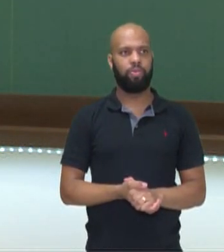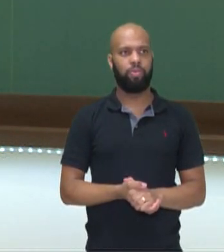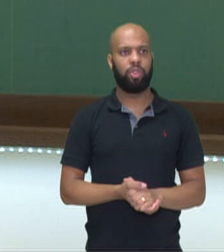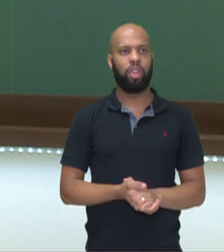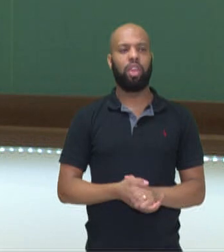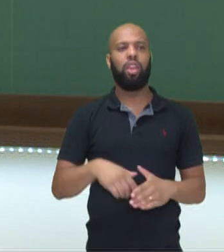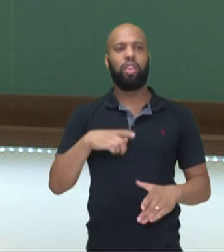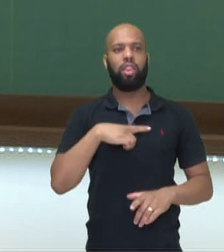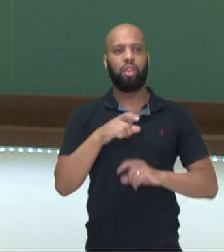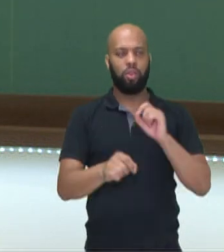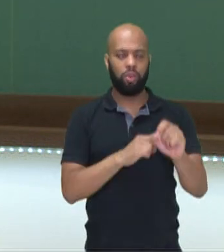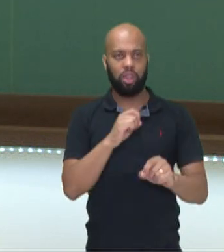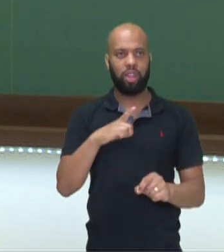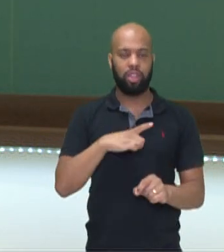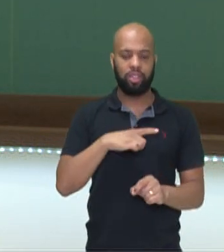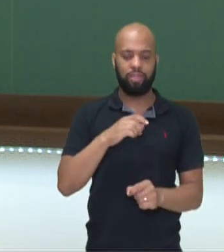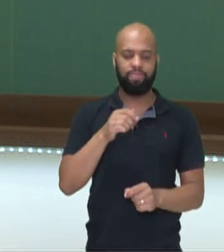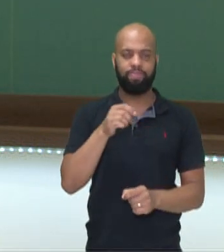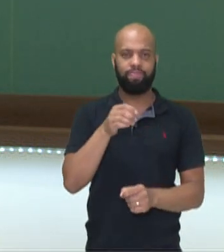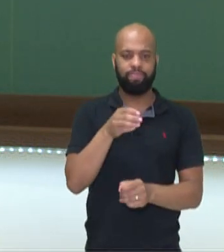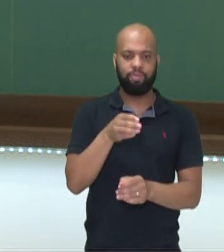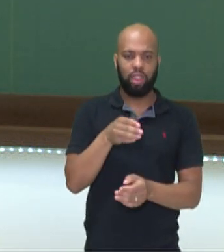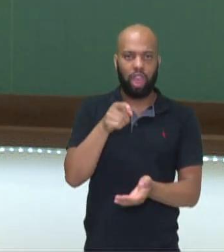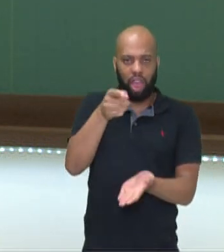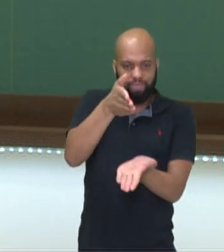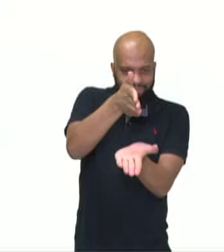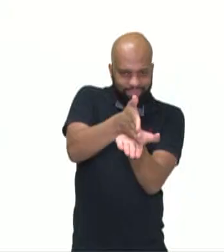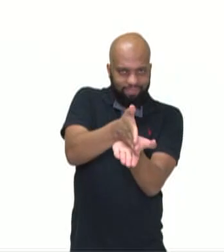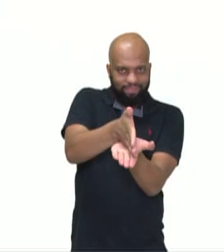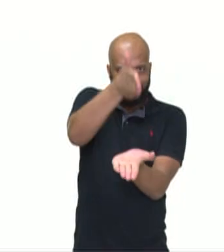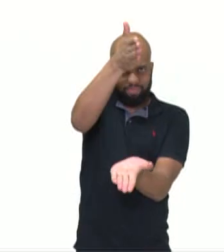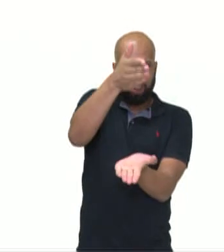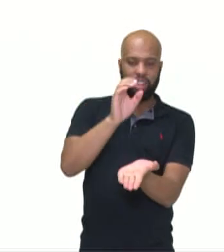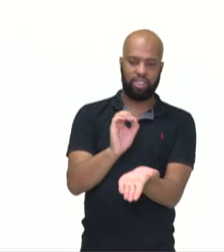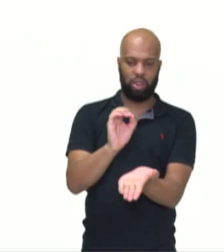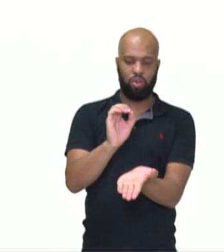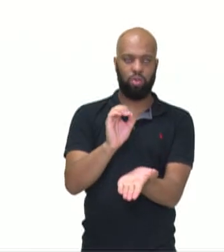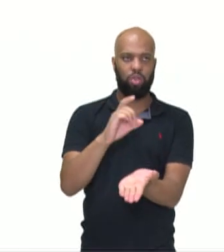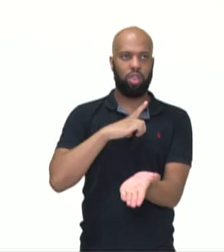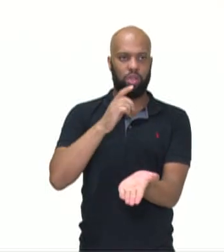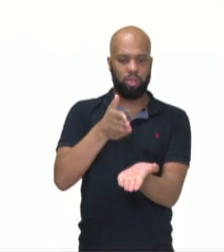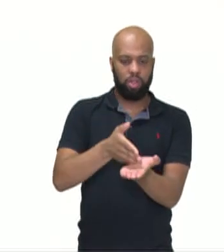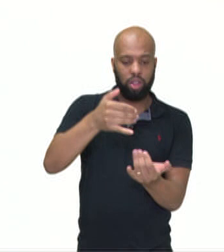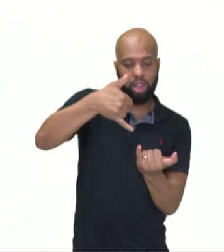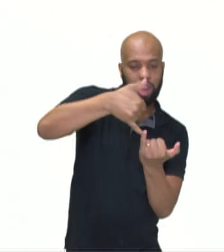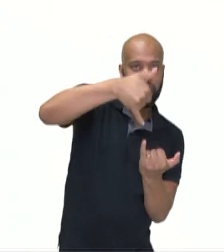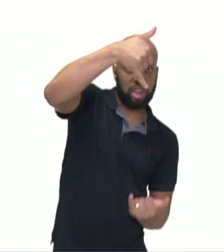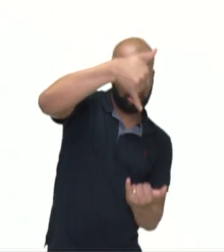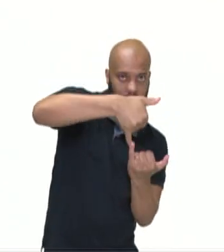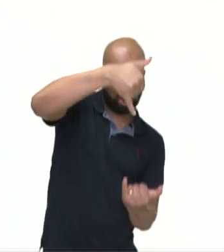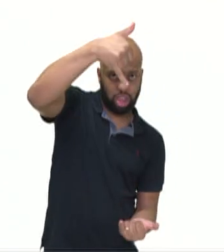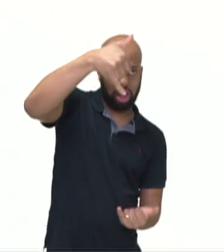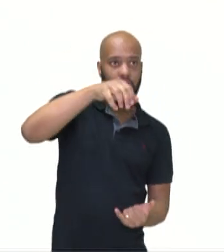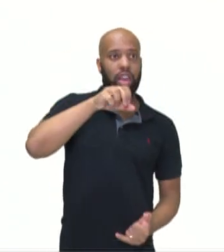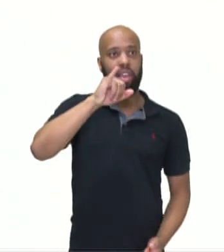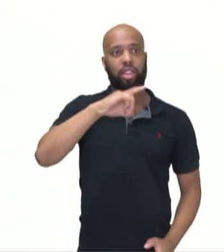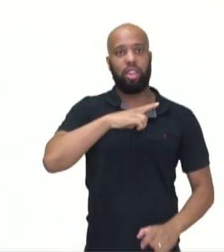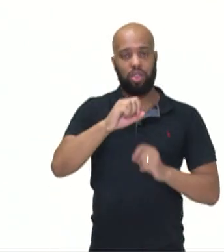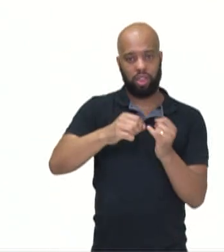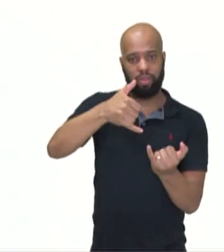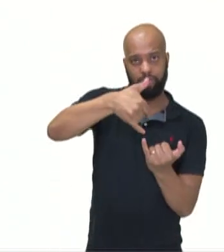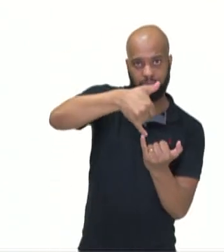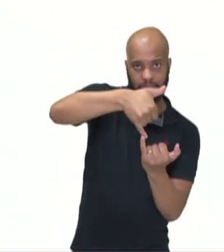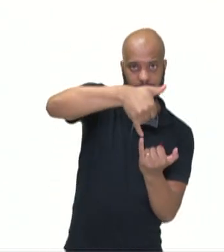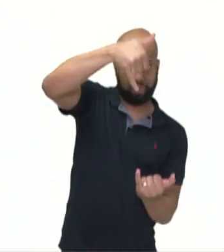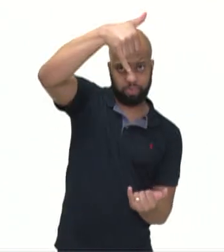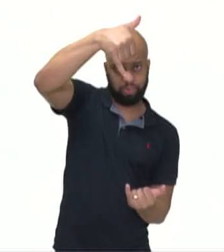Nós temos também o marco zero na longitude. Marco zero, meridiano de Greenwich, se a gente se desloca para leste,